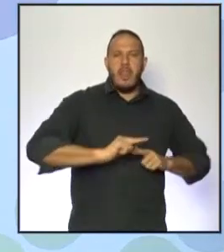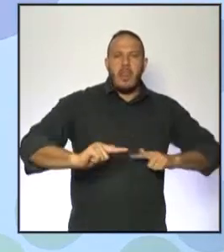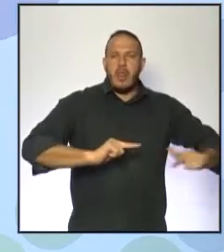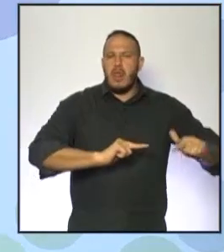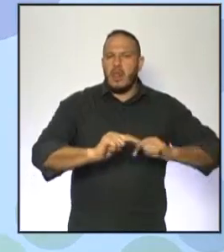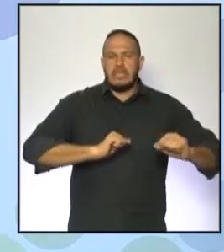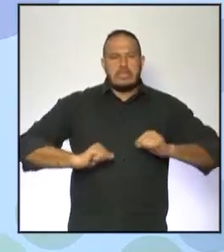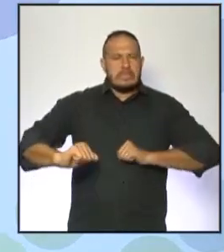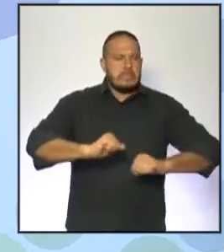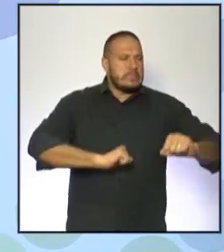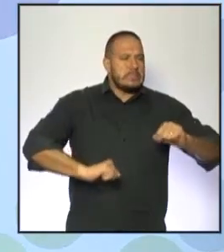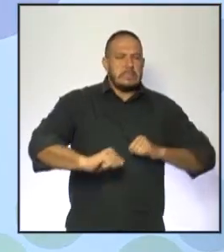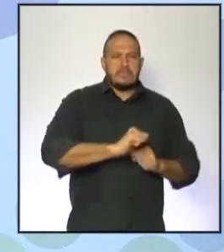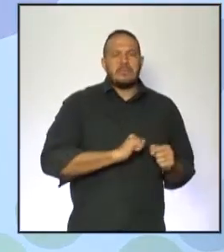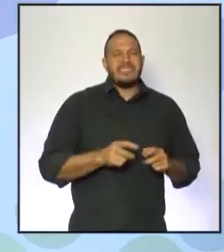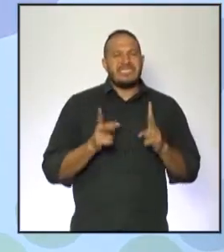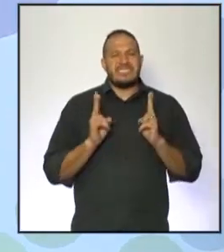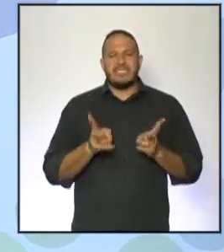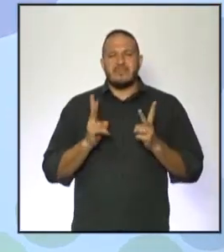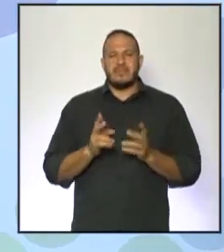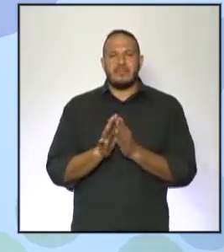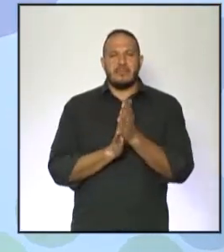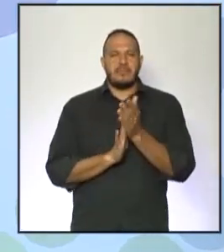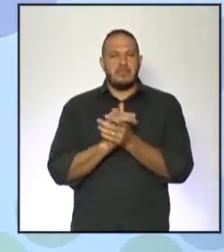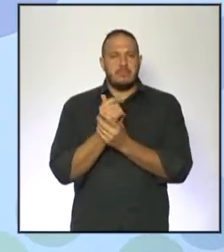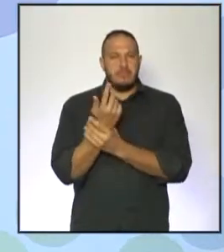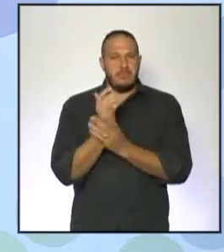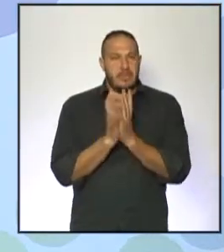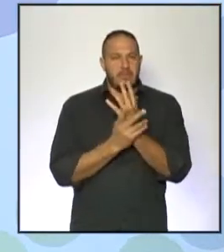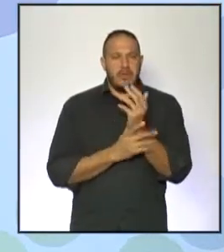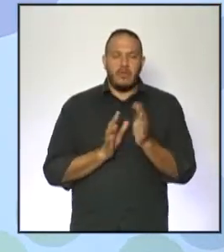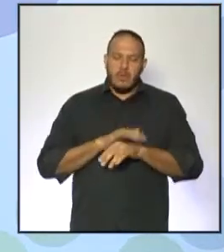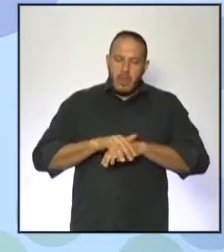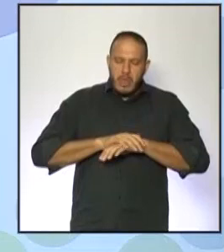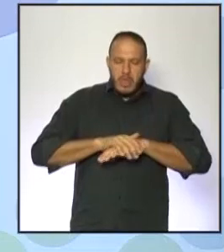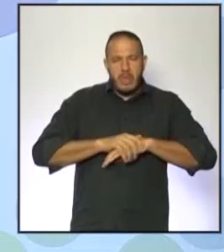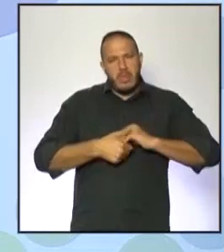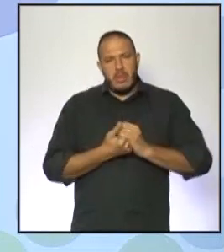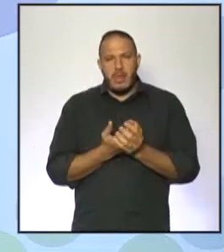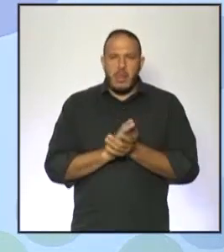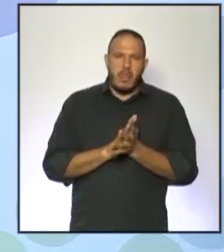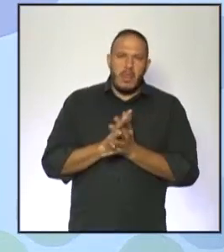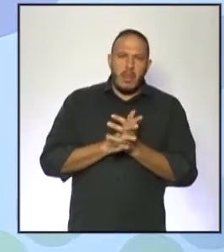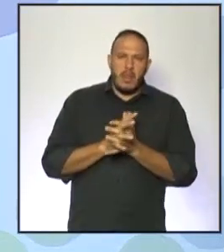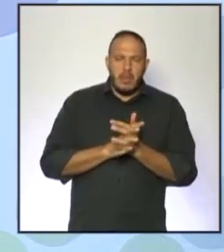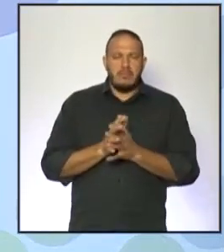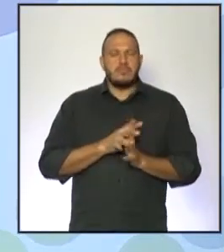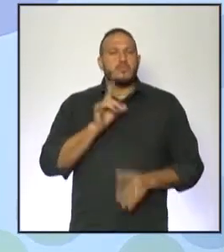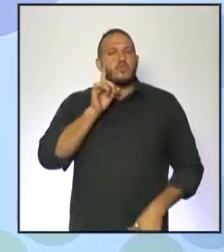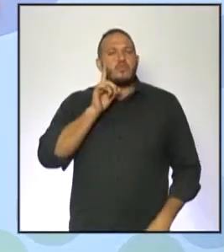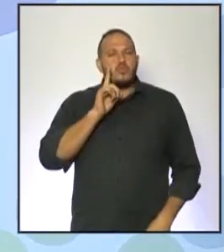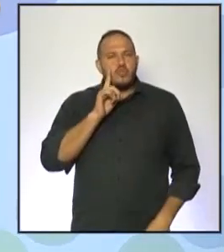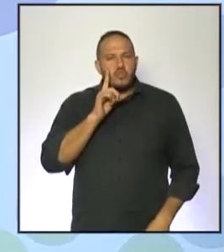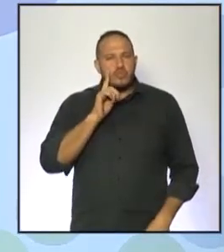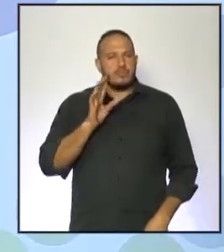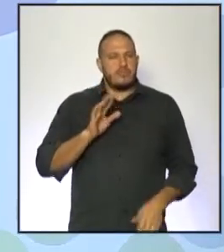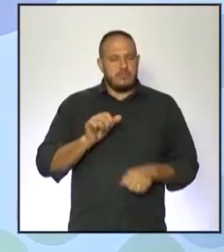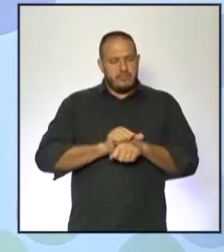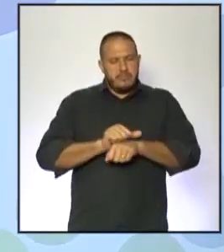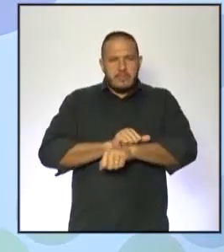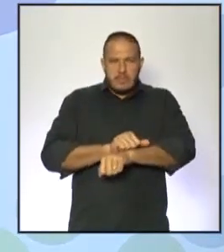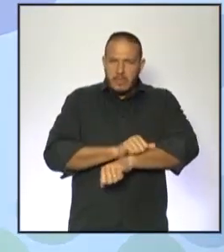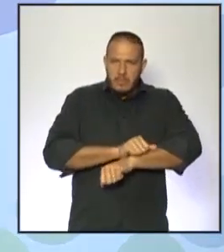lavar muito as nossas mãos, e várias vezes ao dia. Lembre-se de usar o sabão. É claro